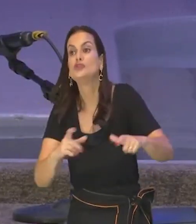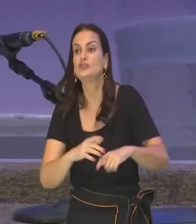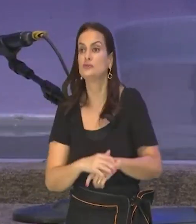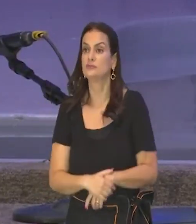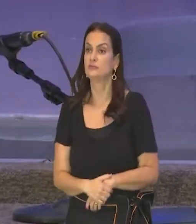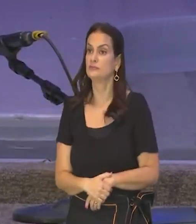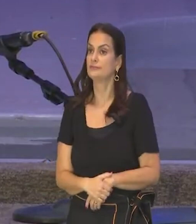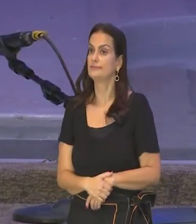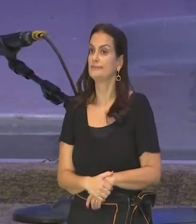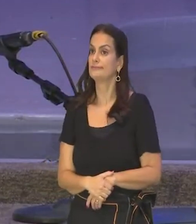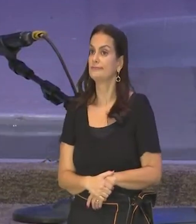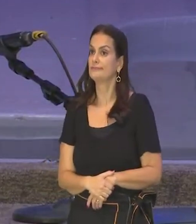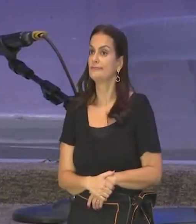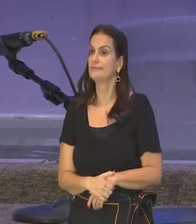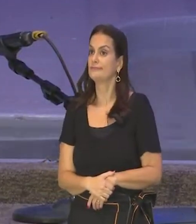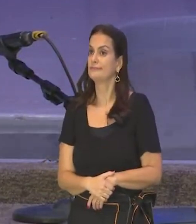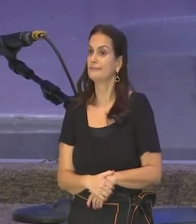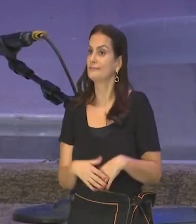Aonde você estará